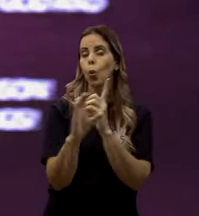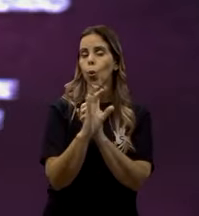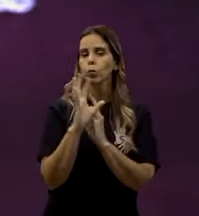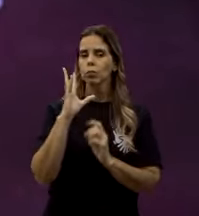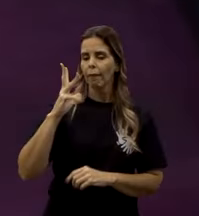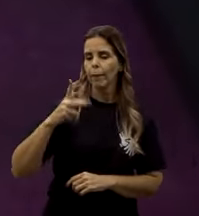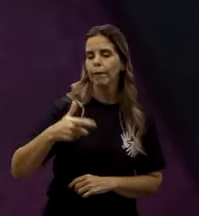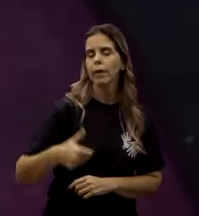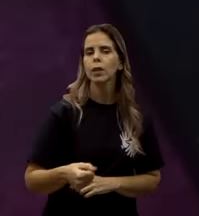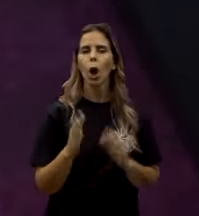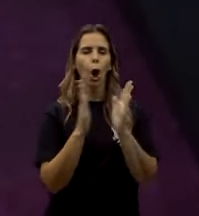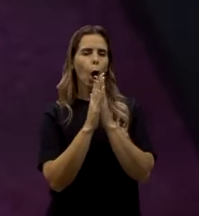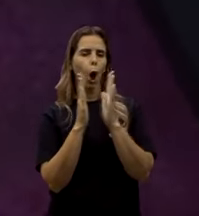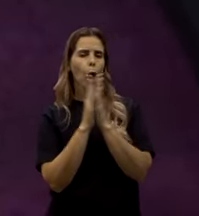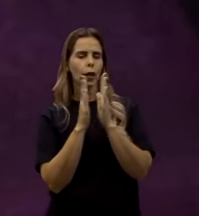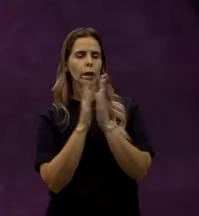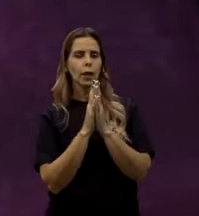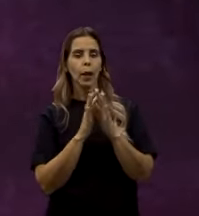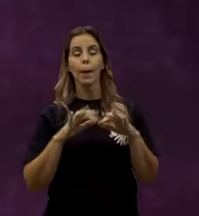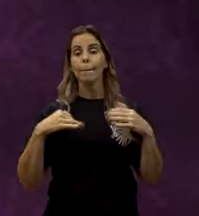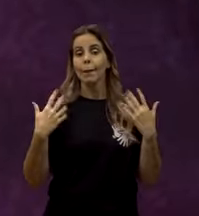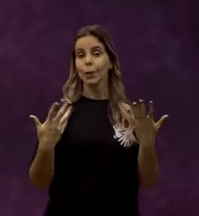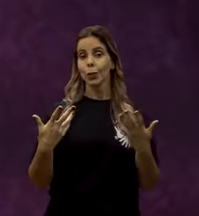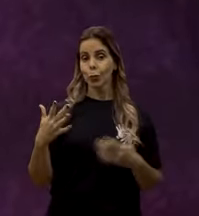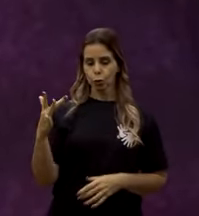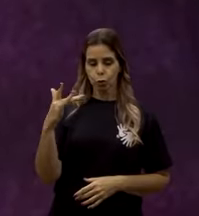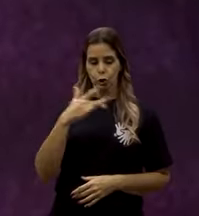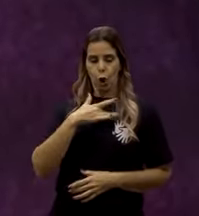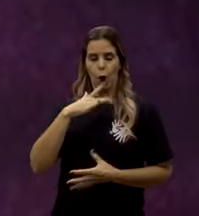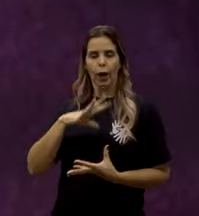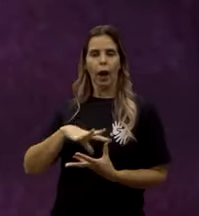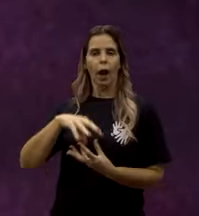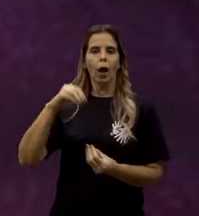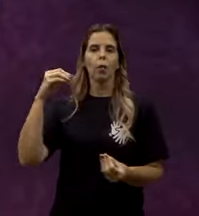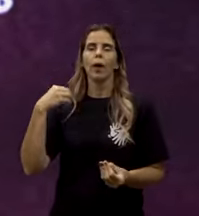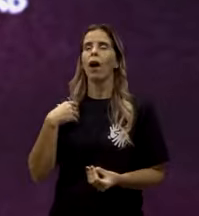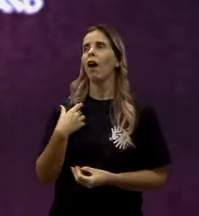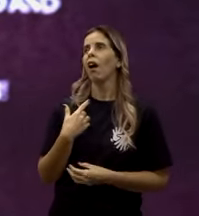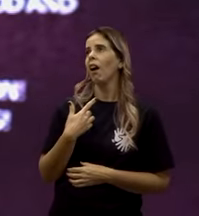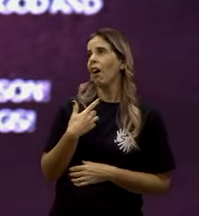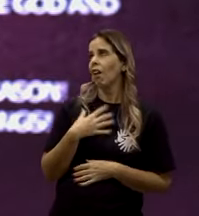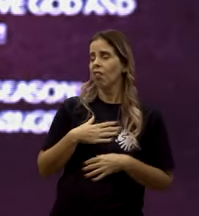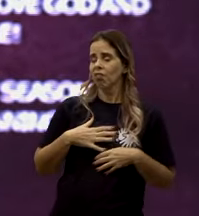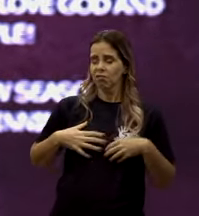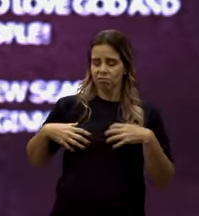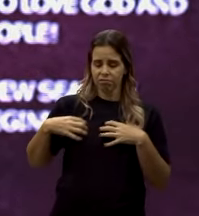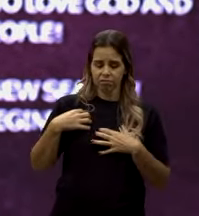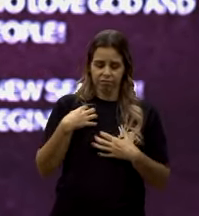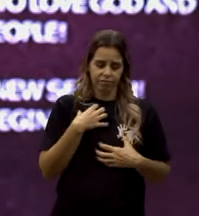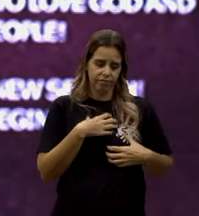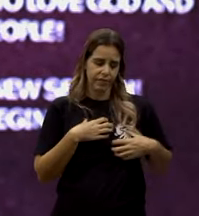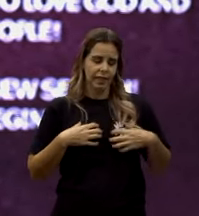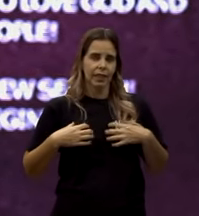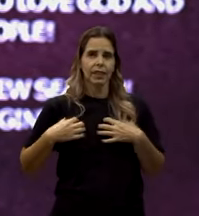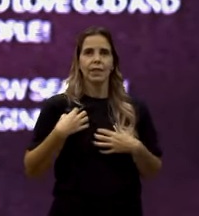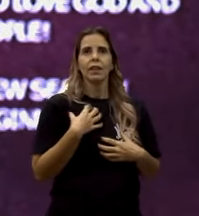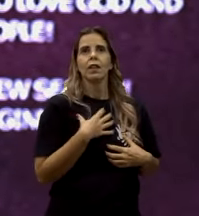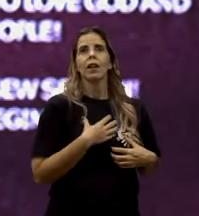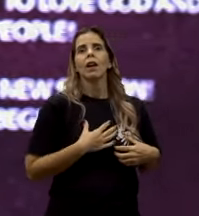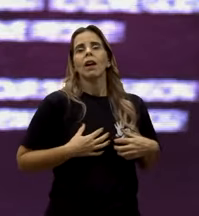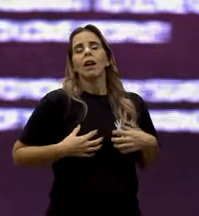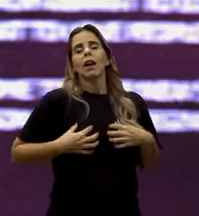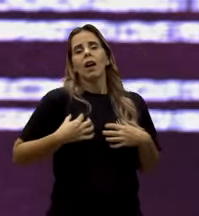a gente é doido irmão mas quando mexem na nossa alma a gente já vê vem um negócio aqui ó de parada 40 na gente assim ó